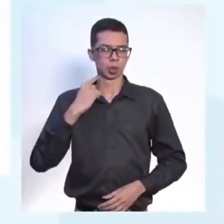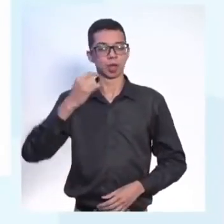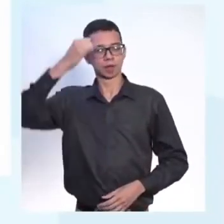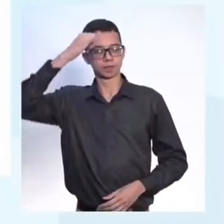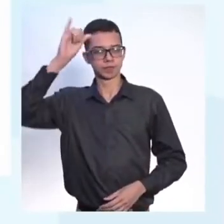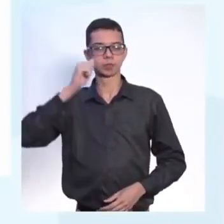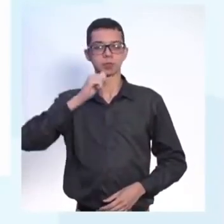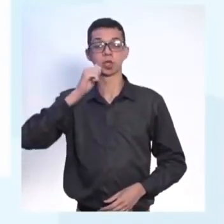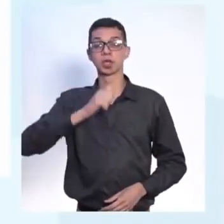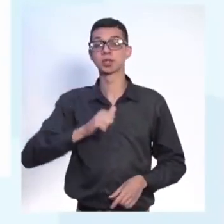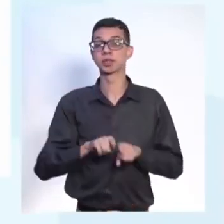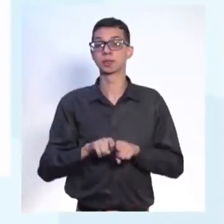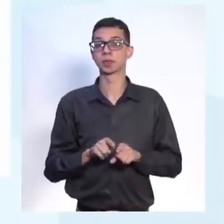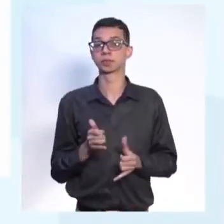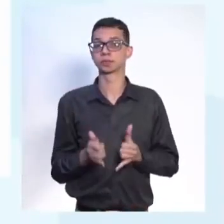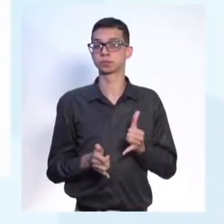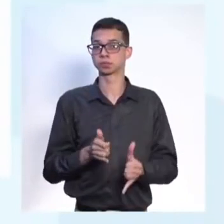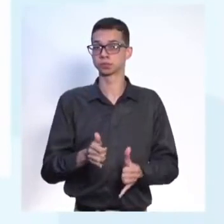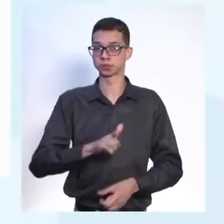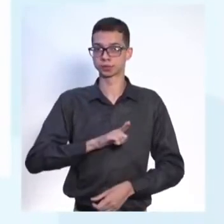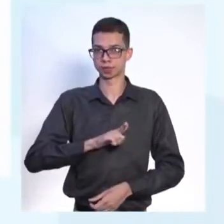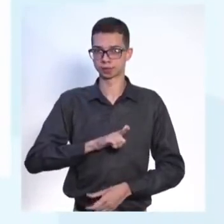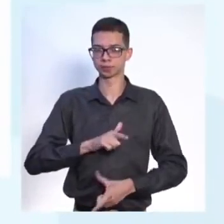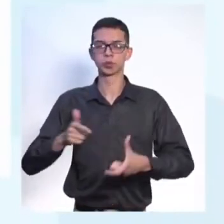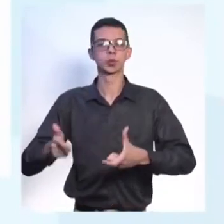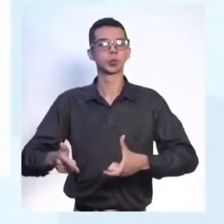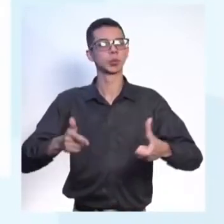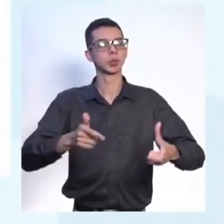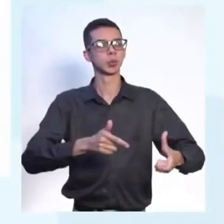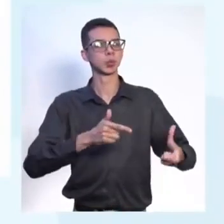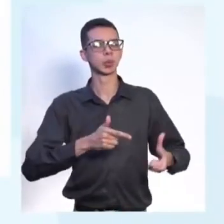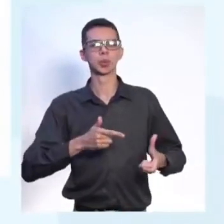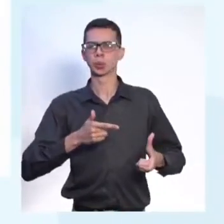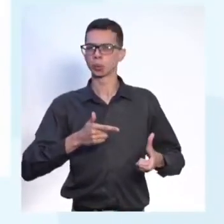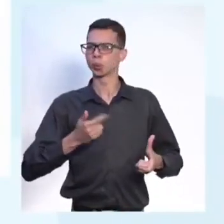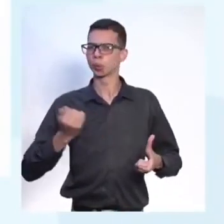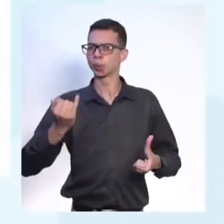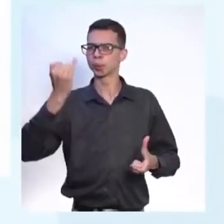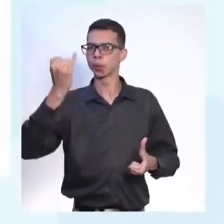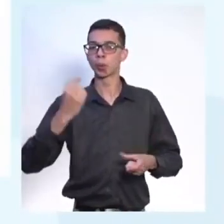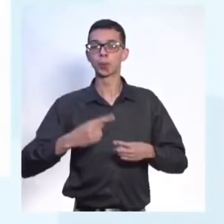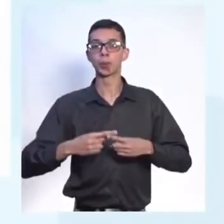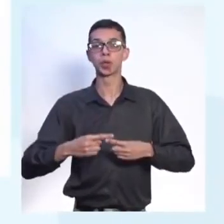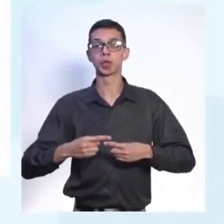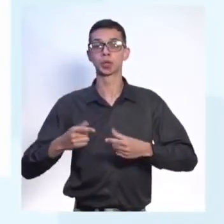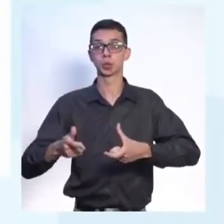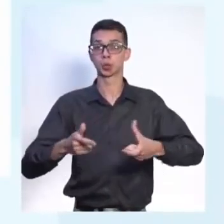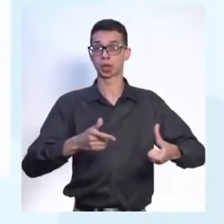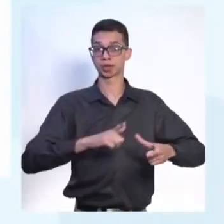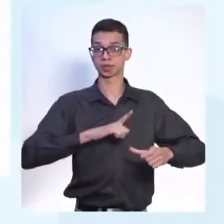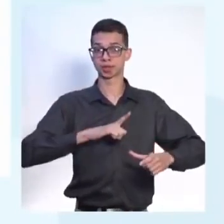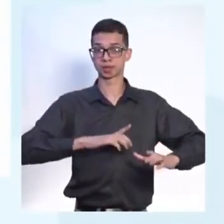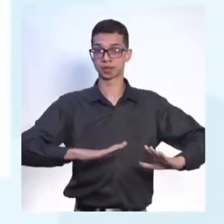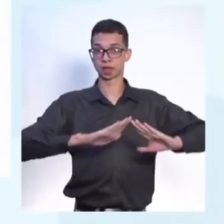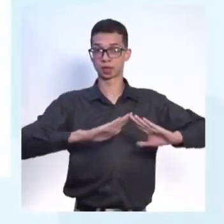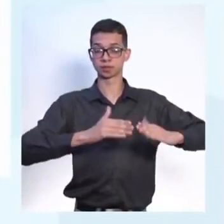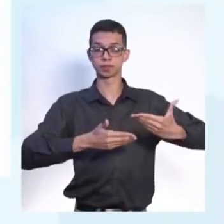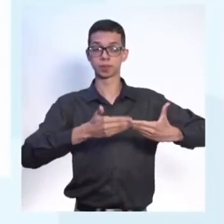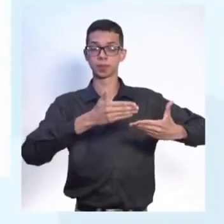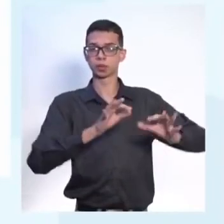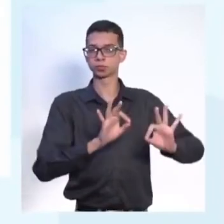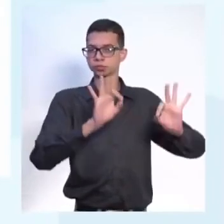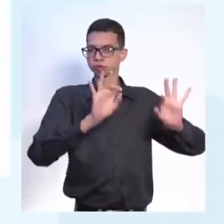chita. Além disto, os subúrbios têm mais aspectos interessantes. As casas de cômodos constituem um deles bem